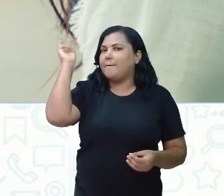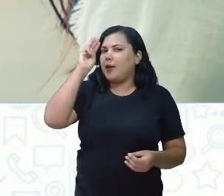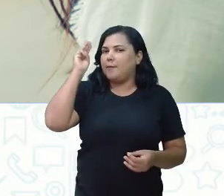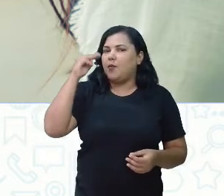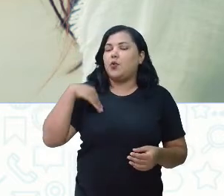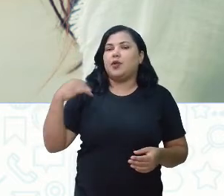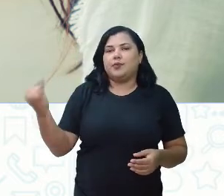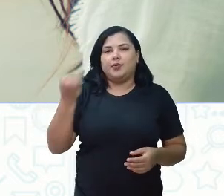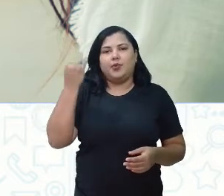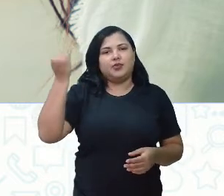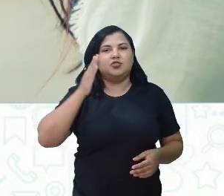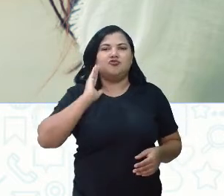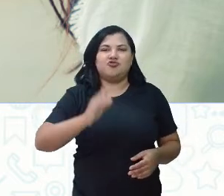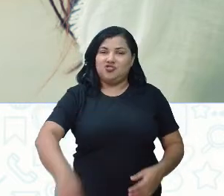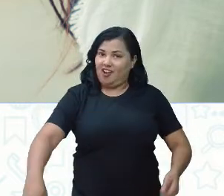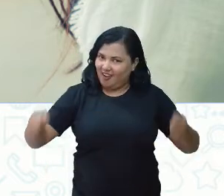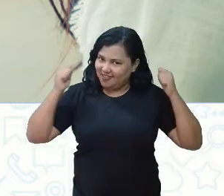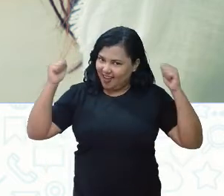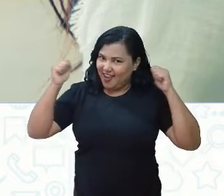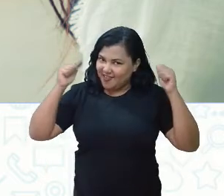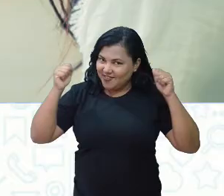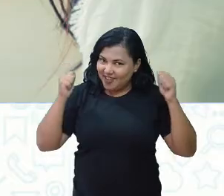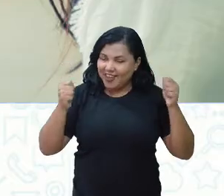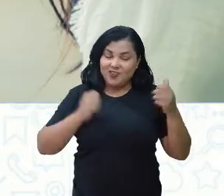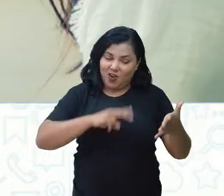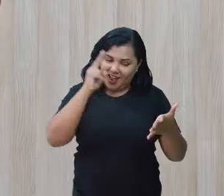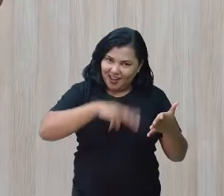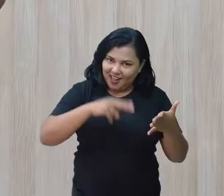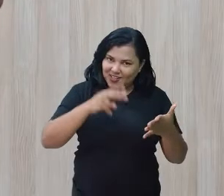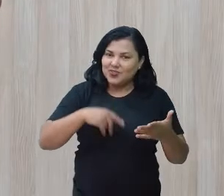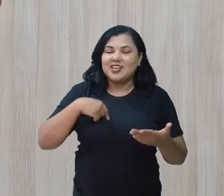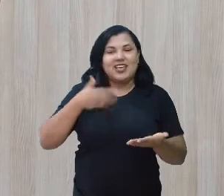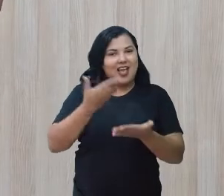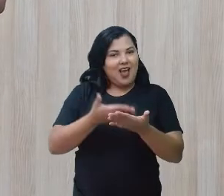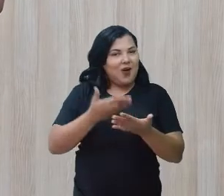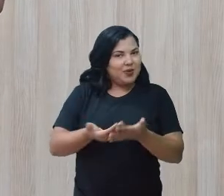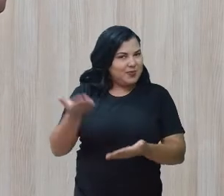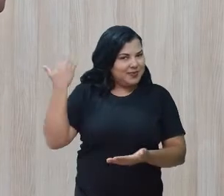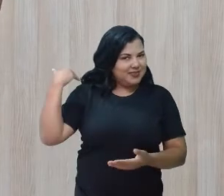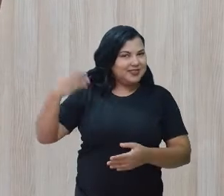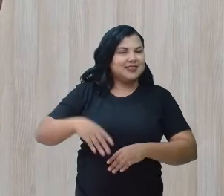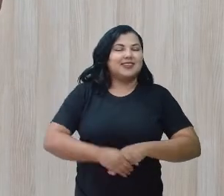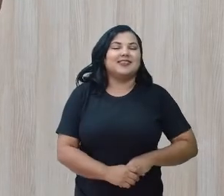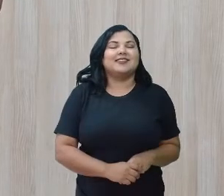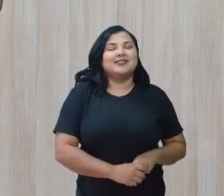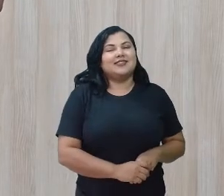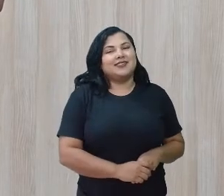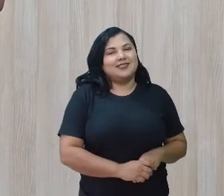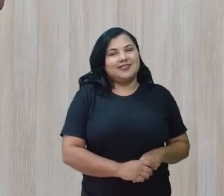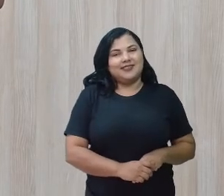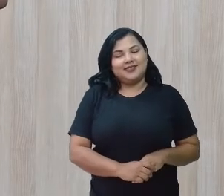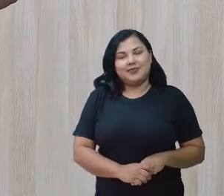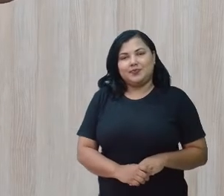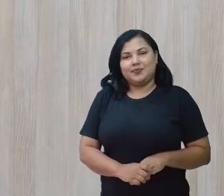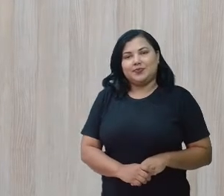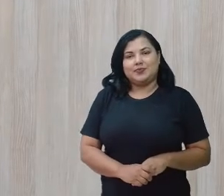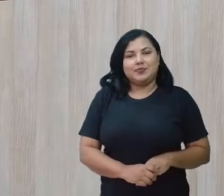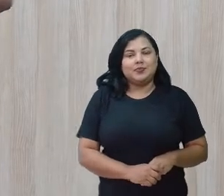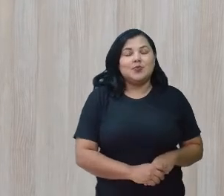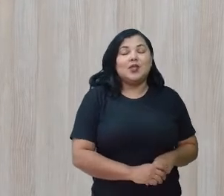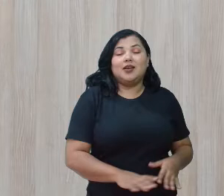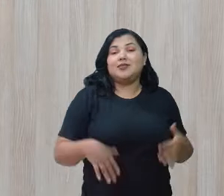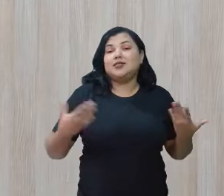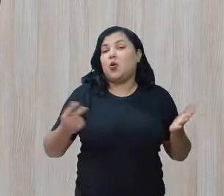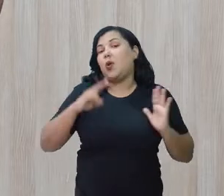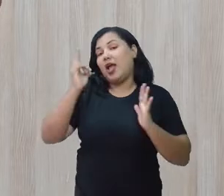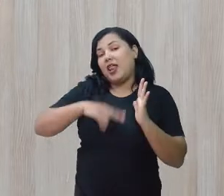a bandeira da leitura em outras aulas, né? Na aula anterior eu falei um pouquinho mais sobre isso. Então, é